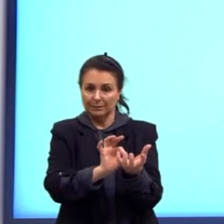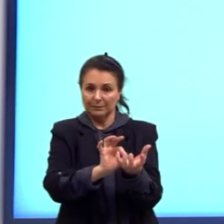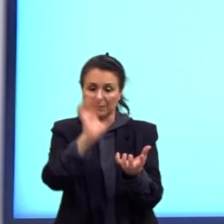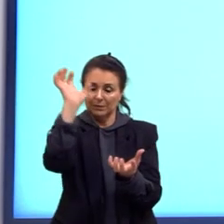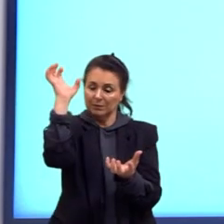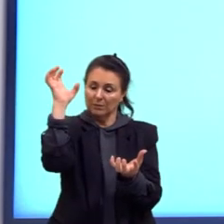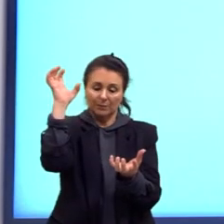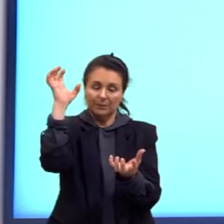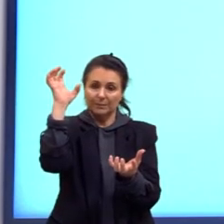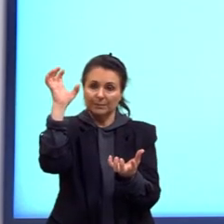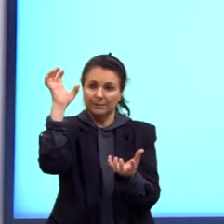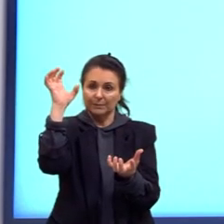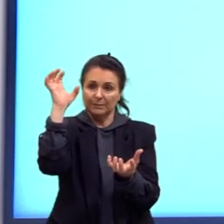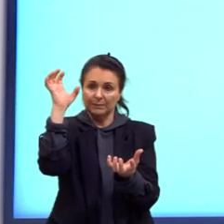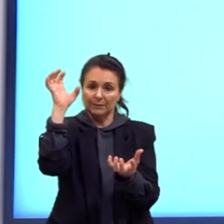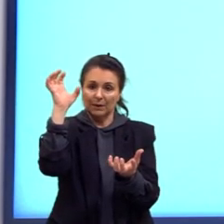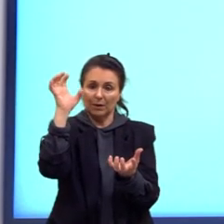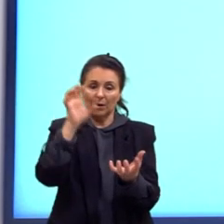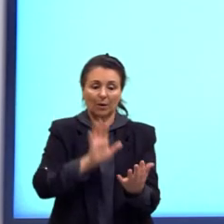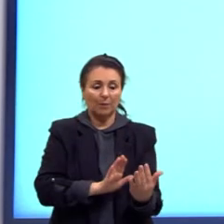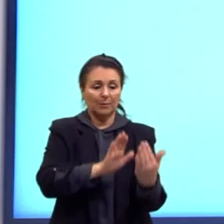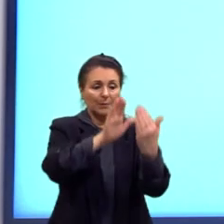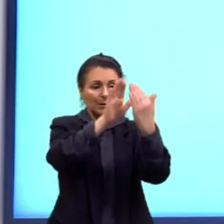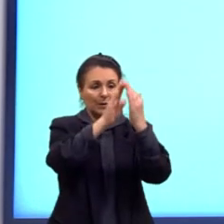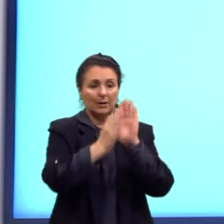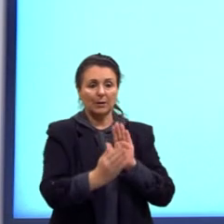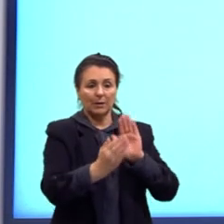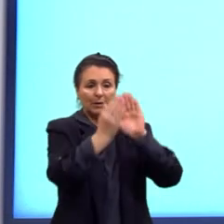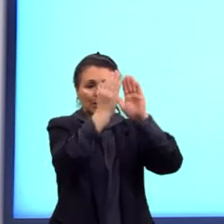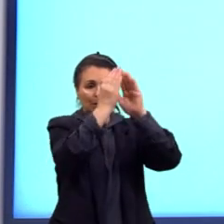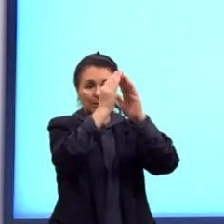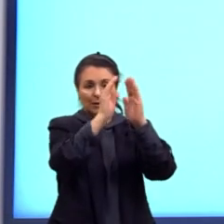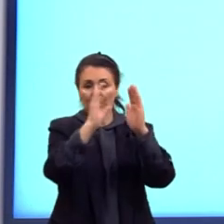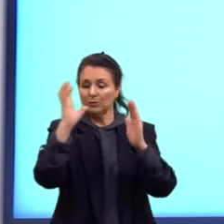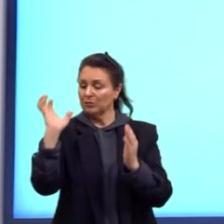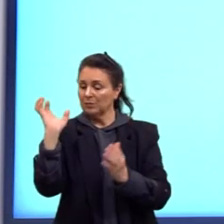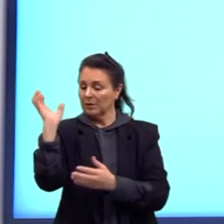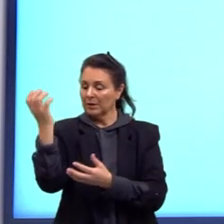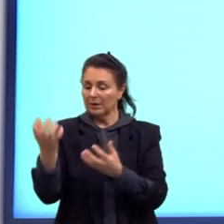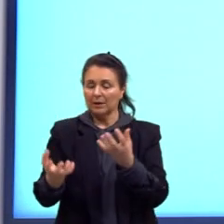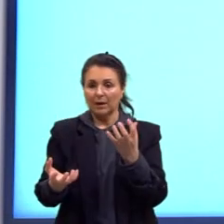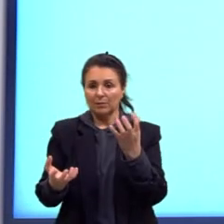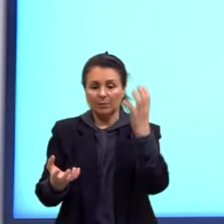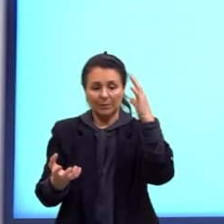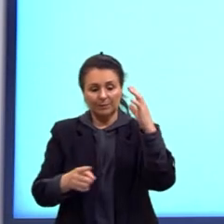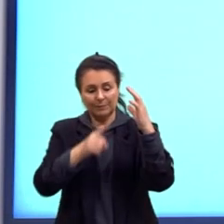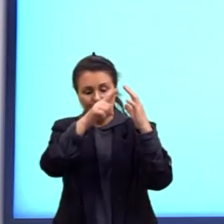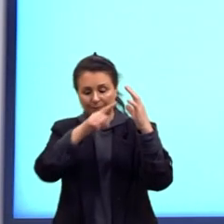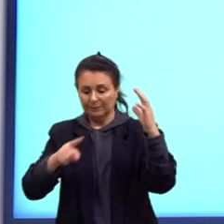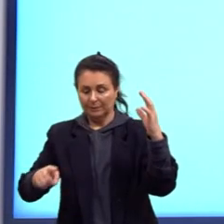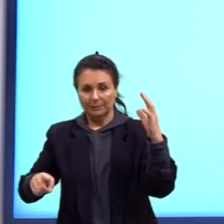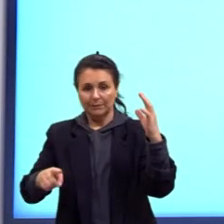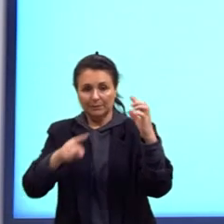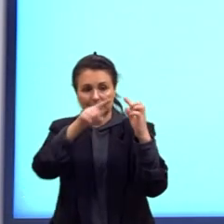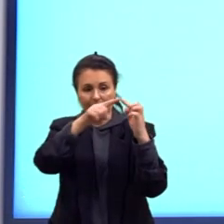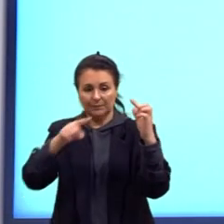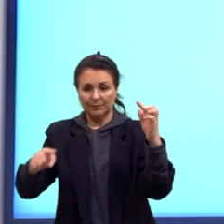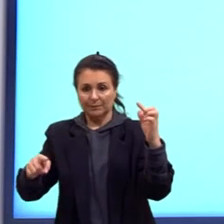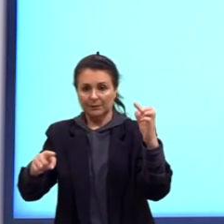a partir ali né da pirâmide em diante mas para ter todo o comprimento Nós deveríamos calcular até o